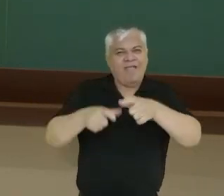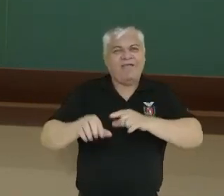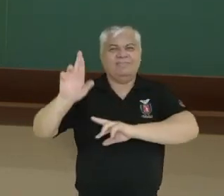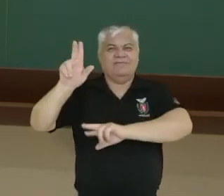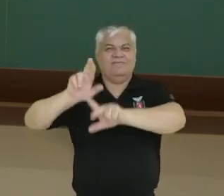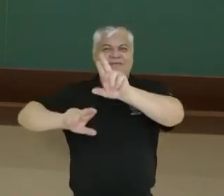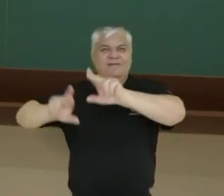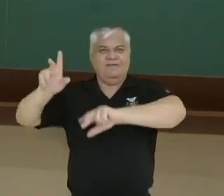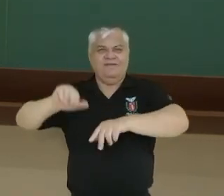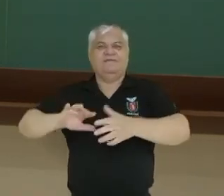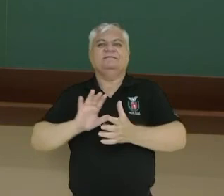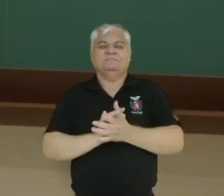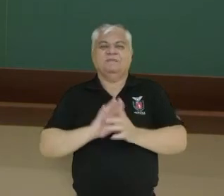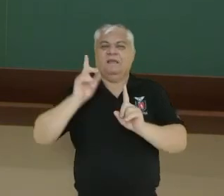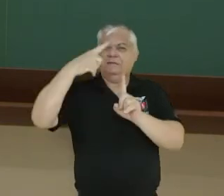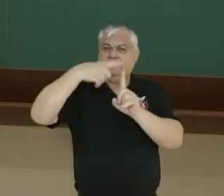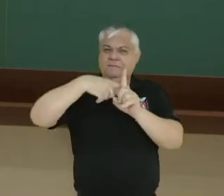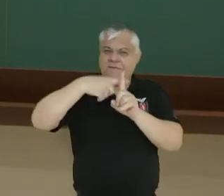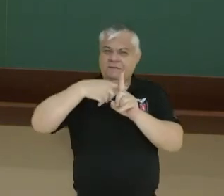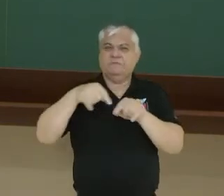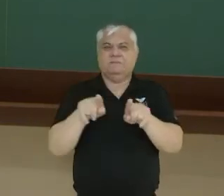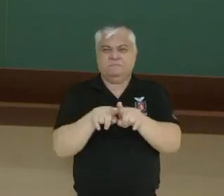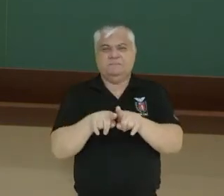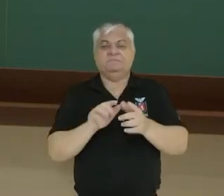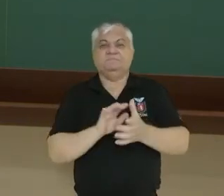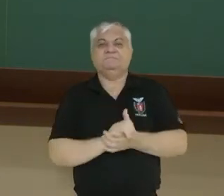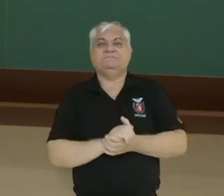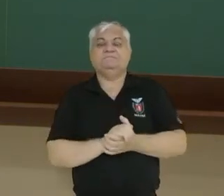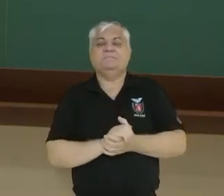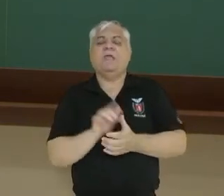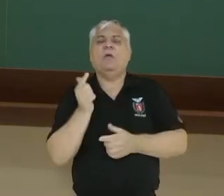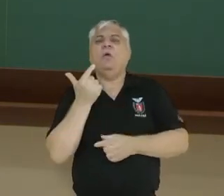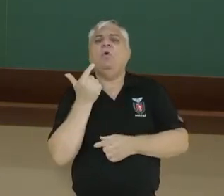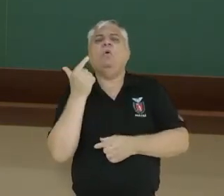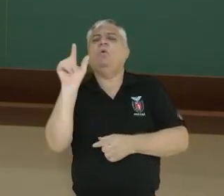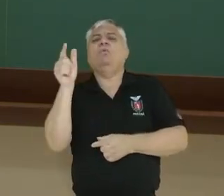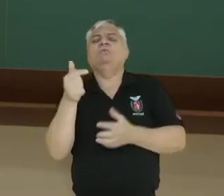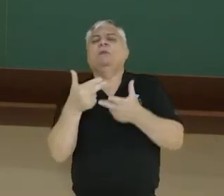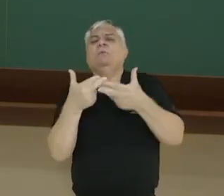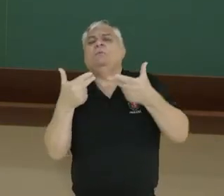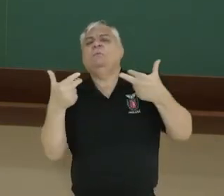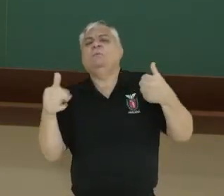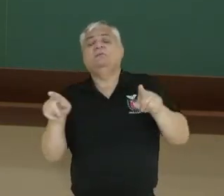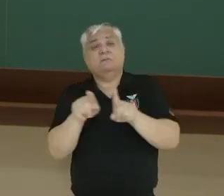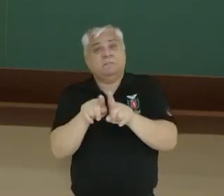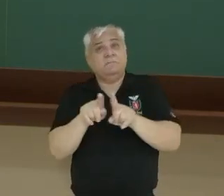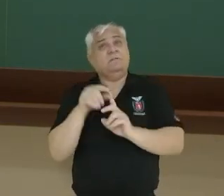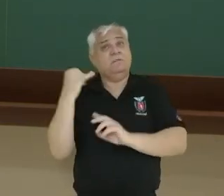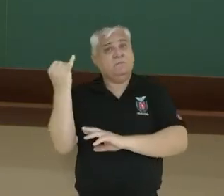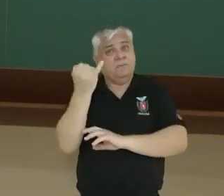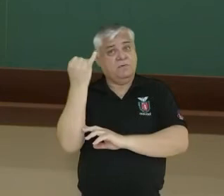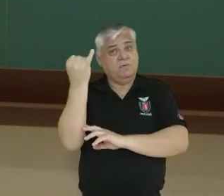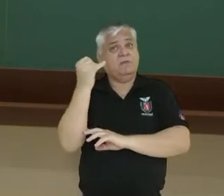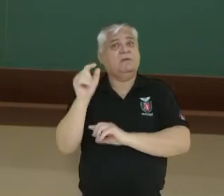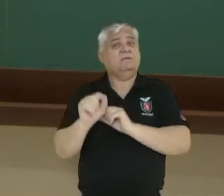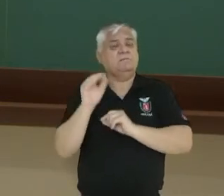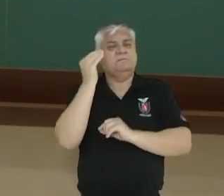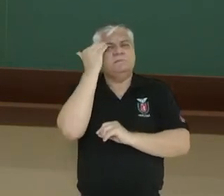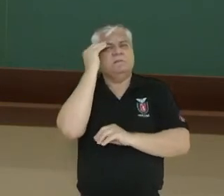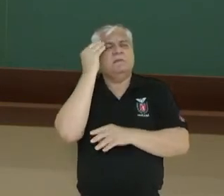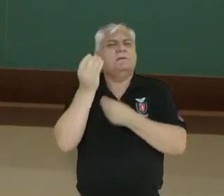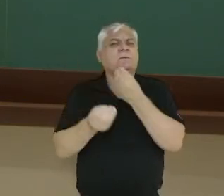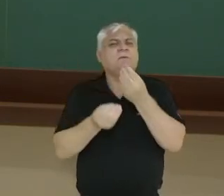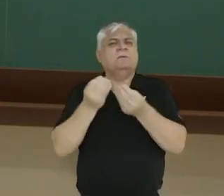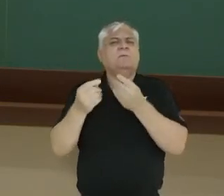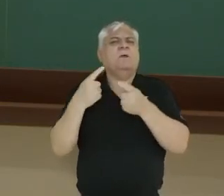né? E aí temperatura e tudo mais. E outros fatores que nós consideramos importantes ali para entender por que não